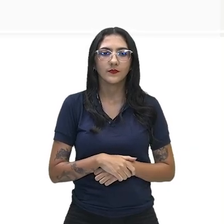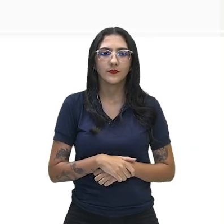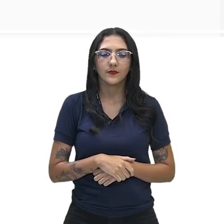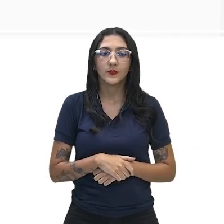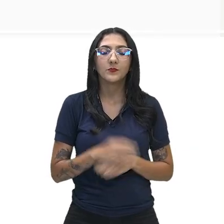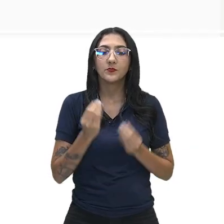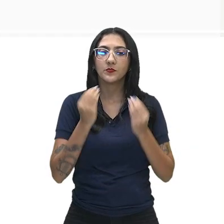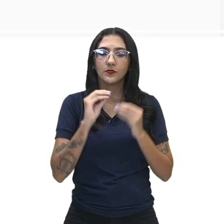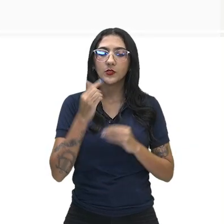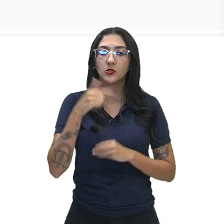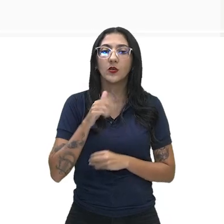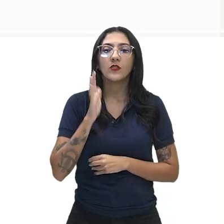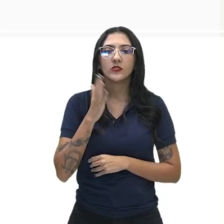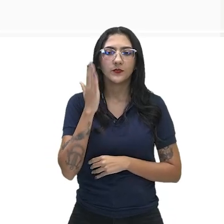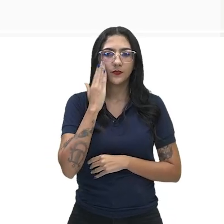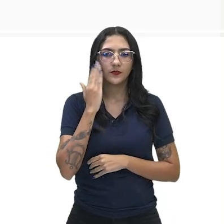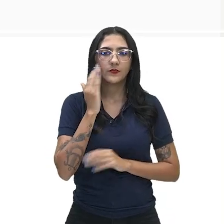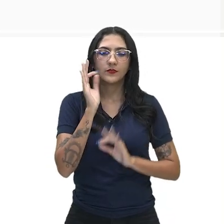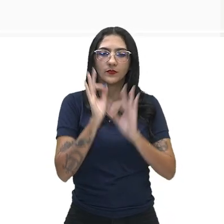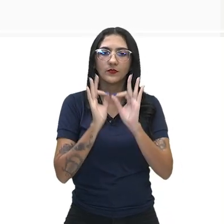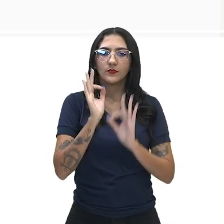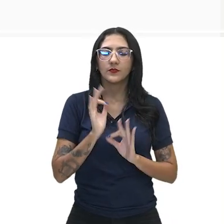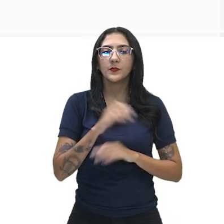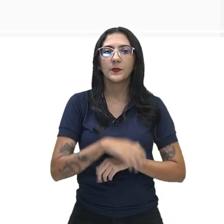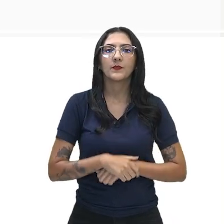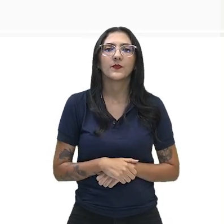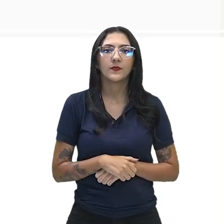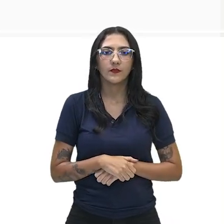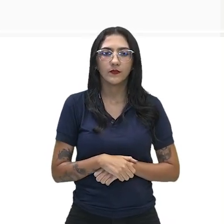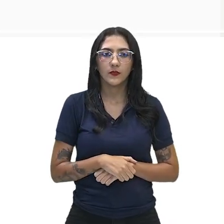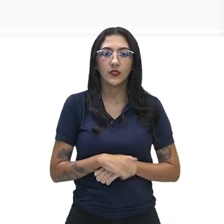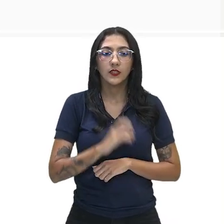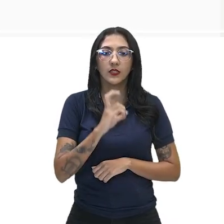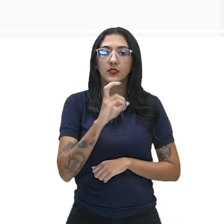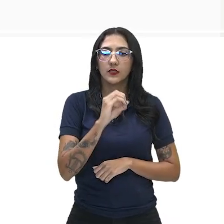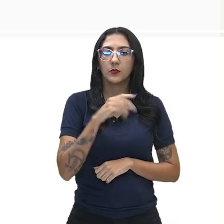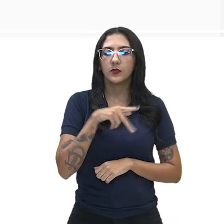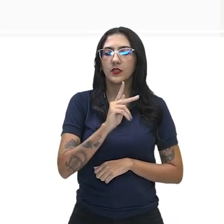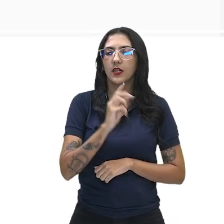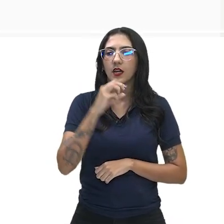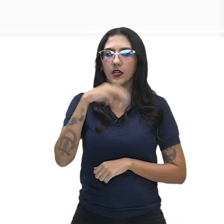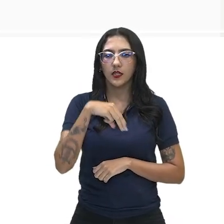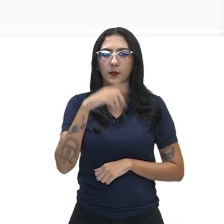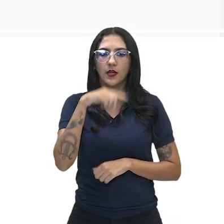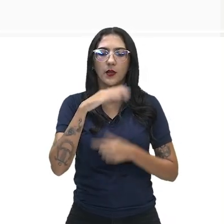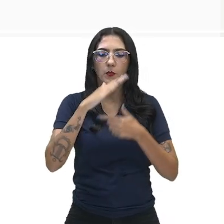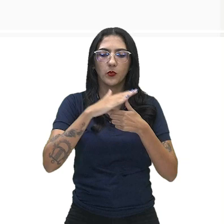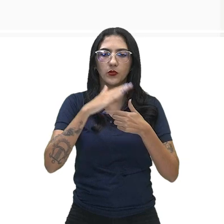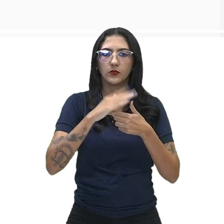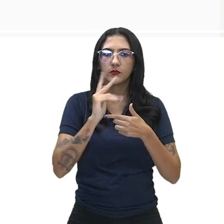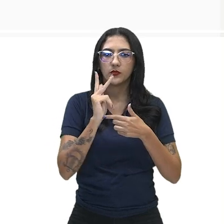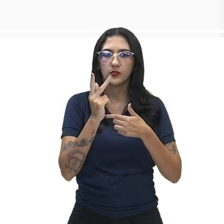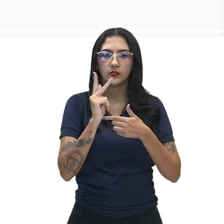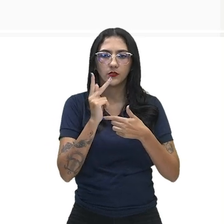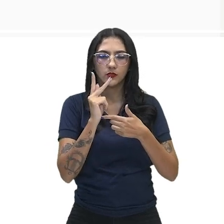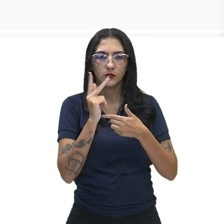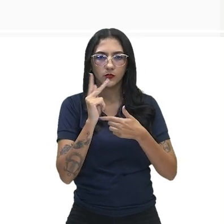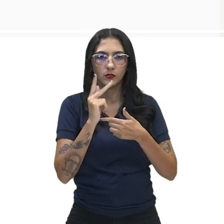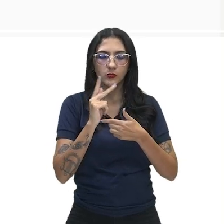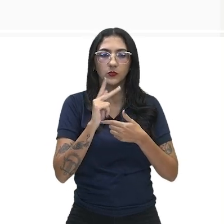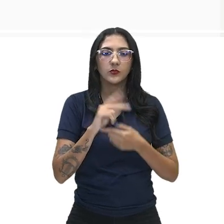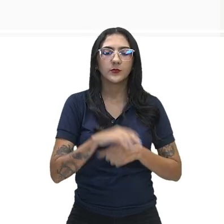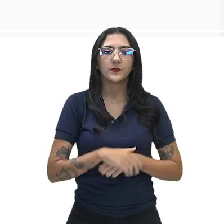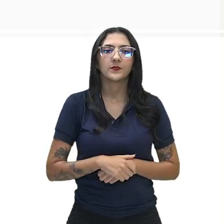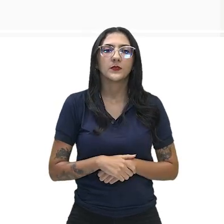Já sabemos que se nós temos 50 km, que é a hipotenusa, então a gente vai escrever aqui, ó,